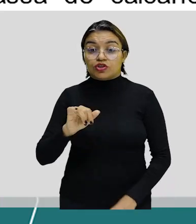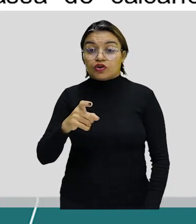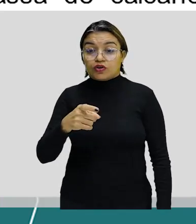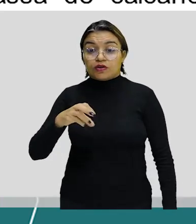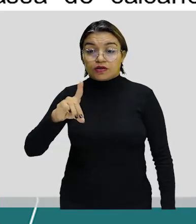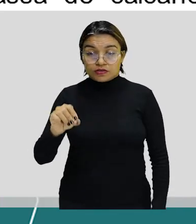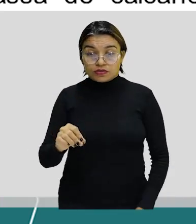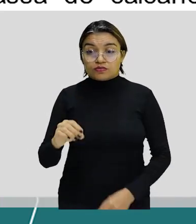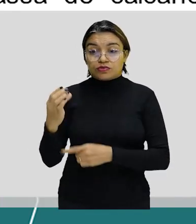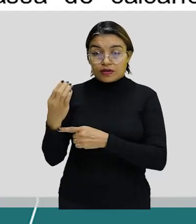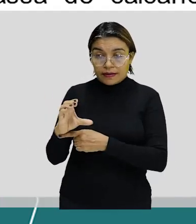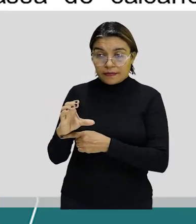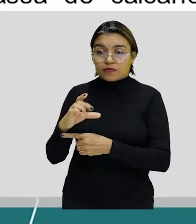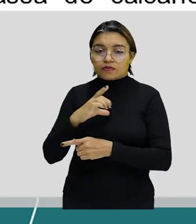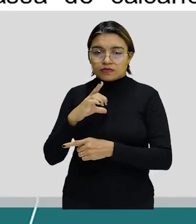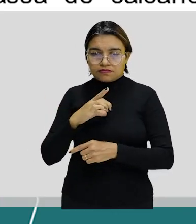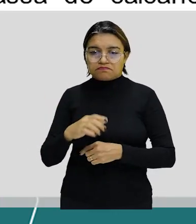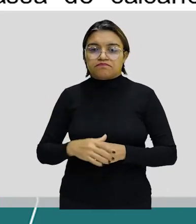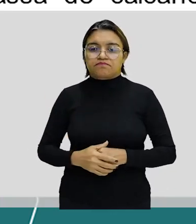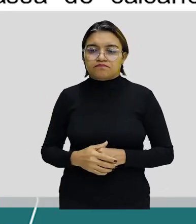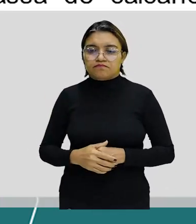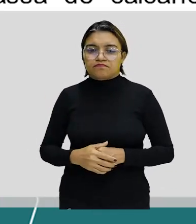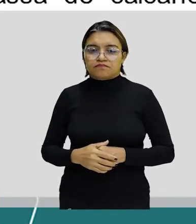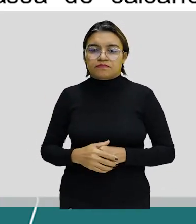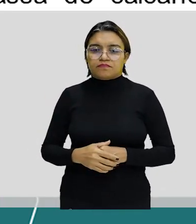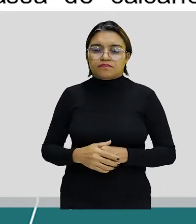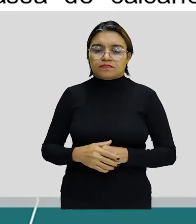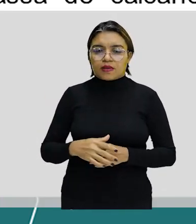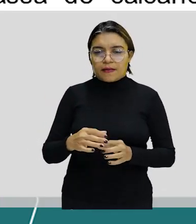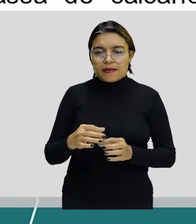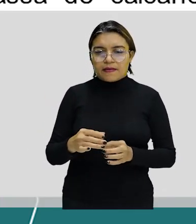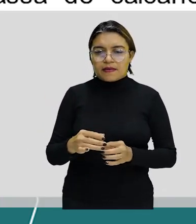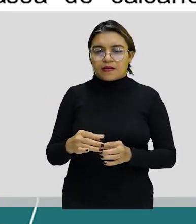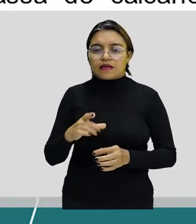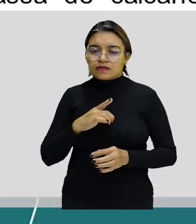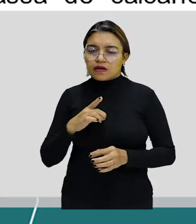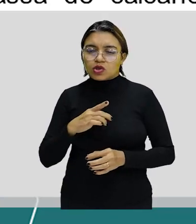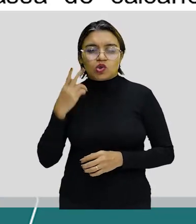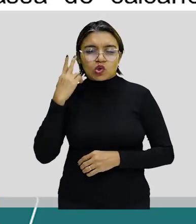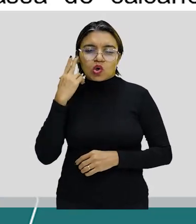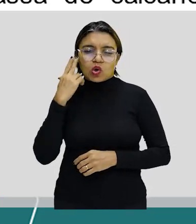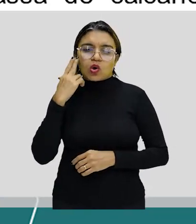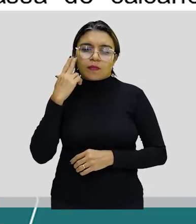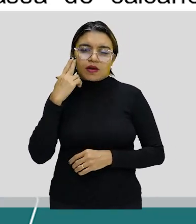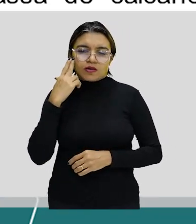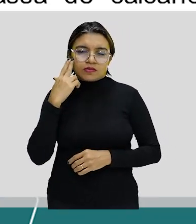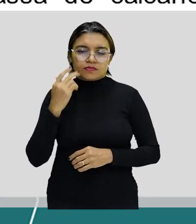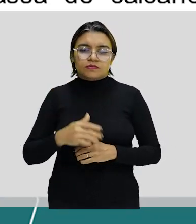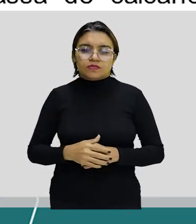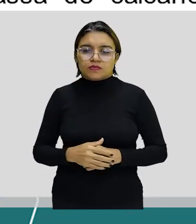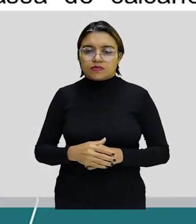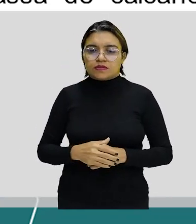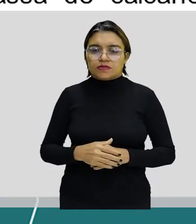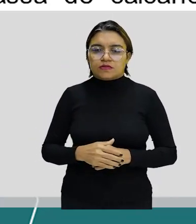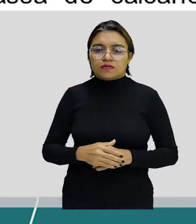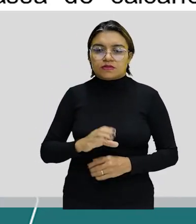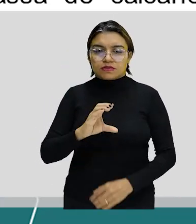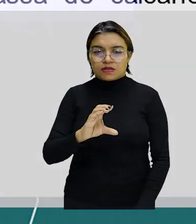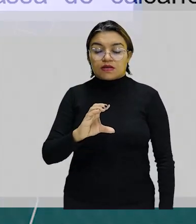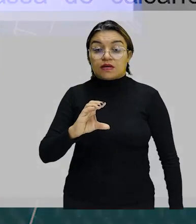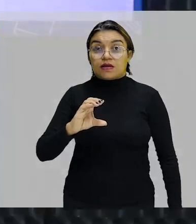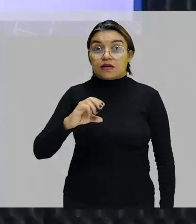medidos nas condições normais. Condições normais quer dizer as condições são as CNTP, condições normais de temperatura